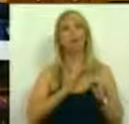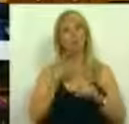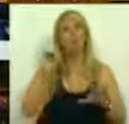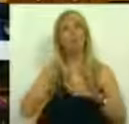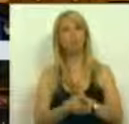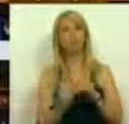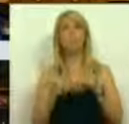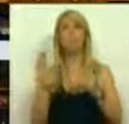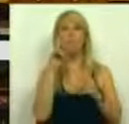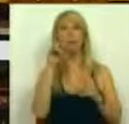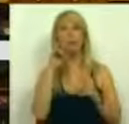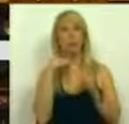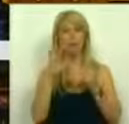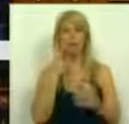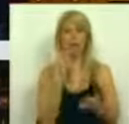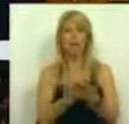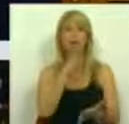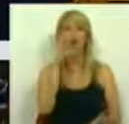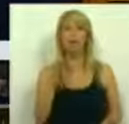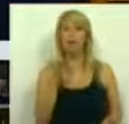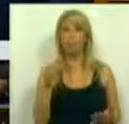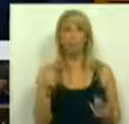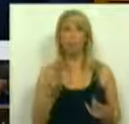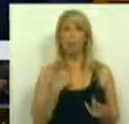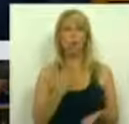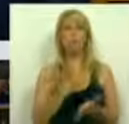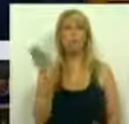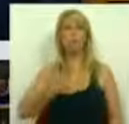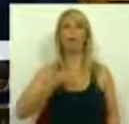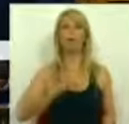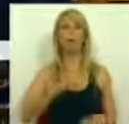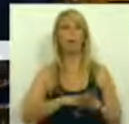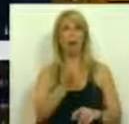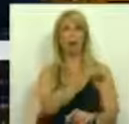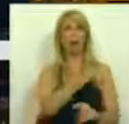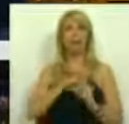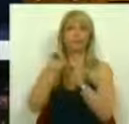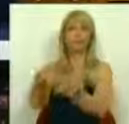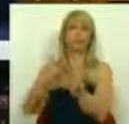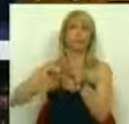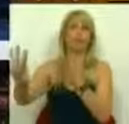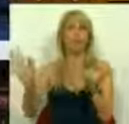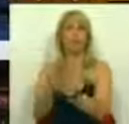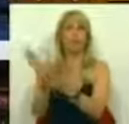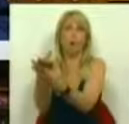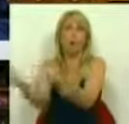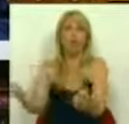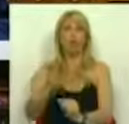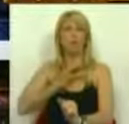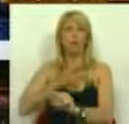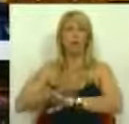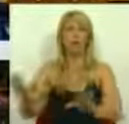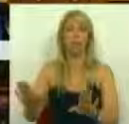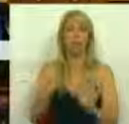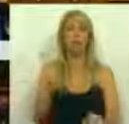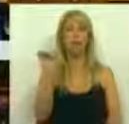profundas, mas que melhor garantem a situação das famílias. Não estamos apenas preocupados com a entrega da casa e a extinção da dívida, mas